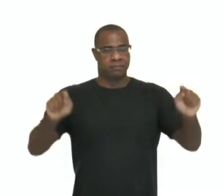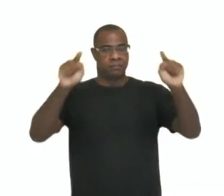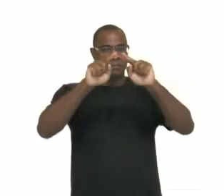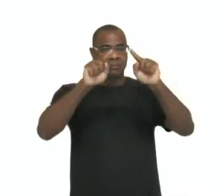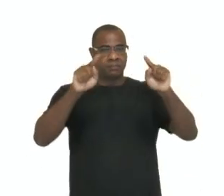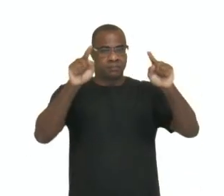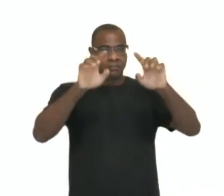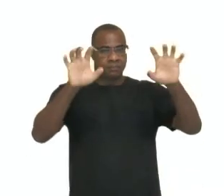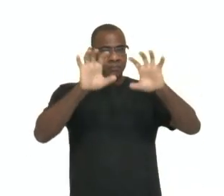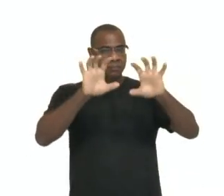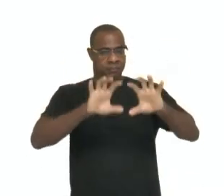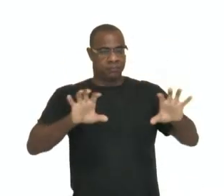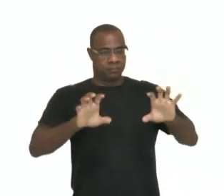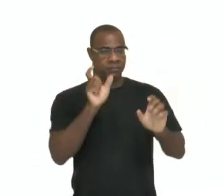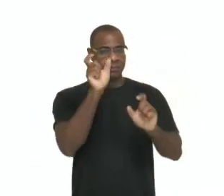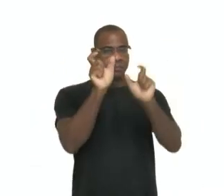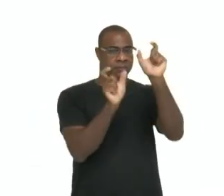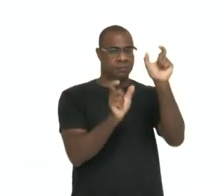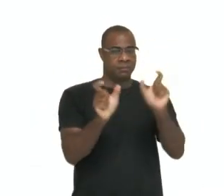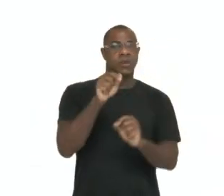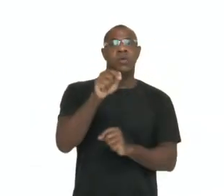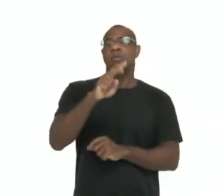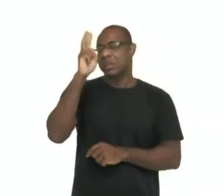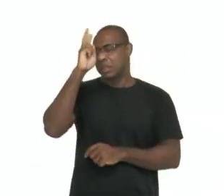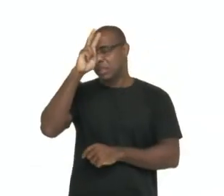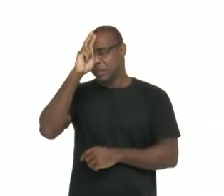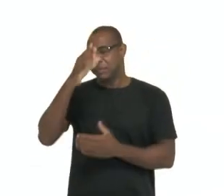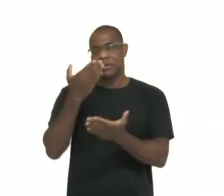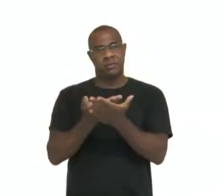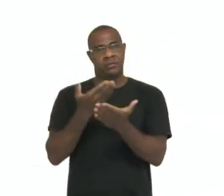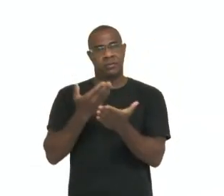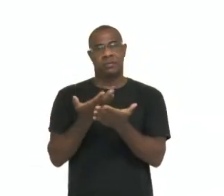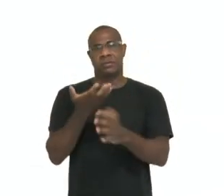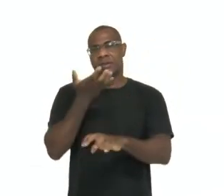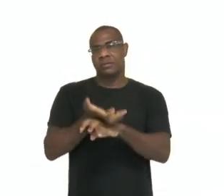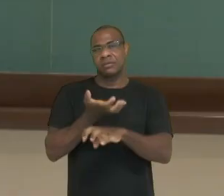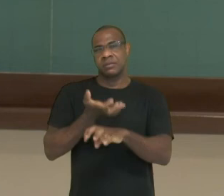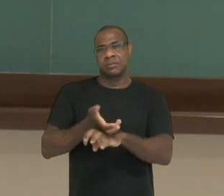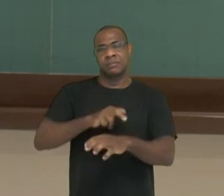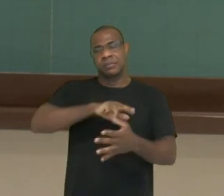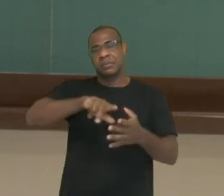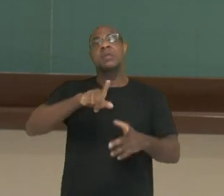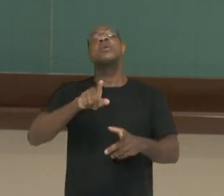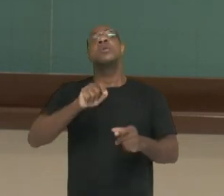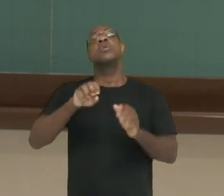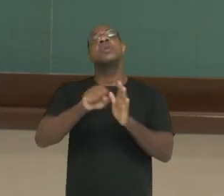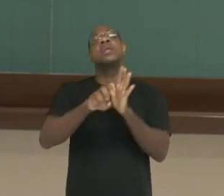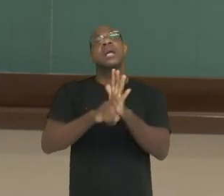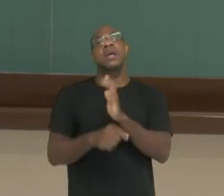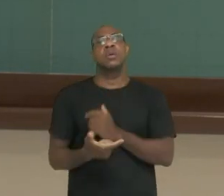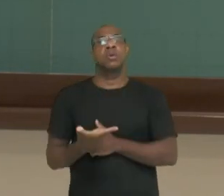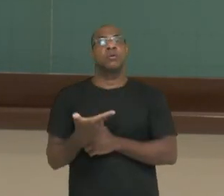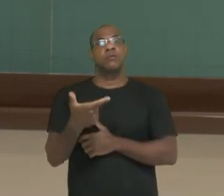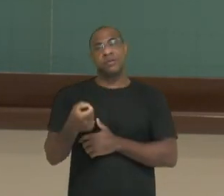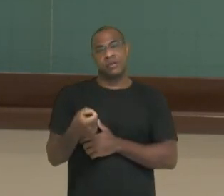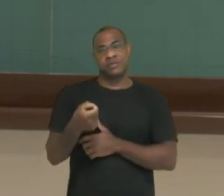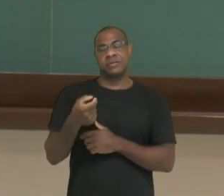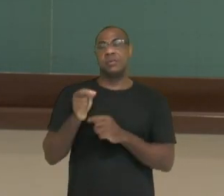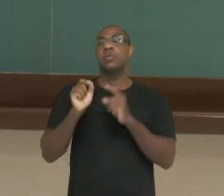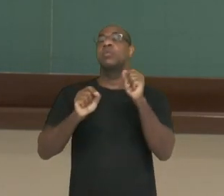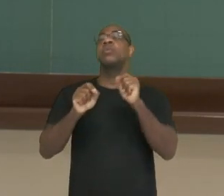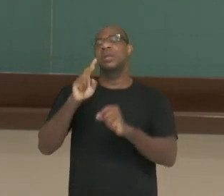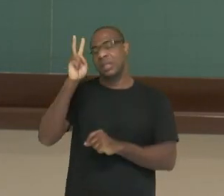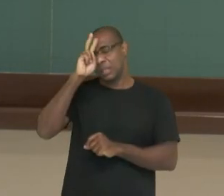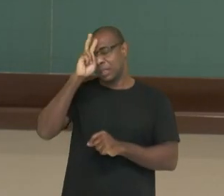era sobre o que se lembra dos estudos em várias matérias sobre o século XX. Então, você pode ver aqui,